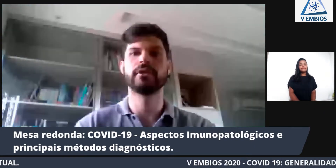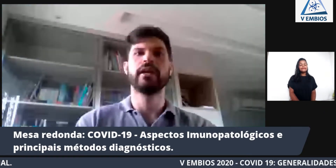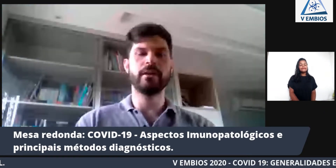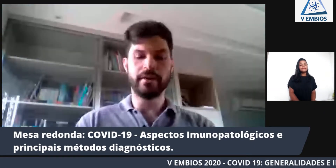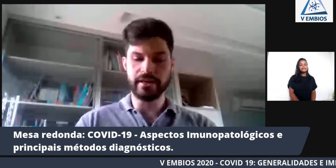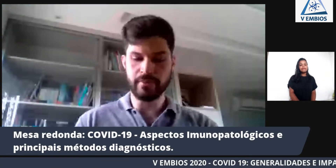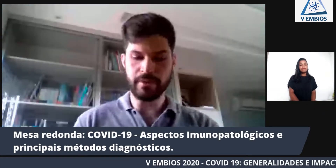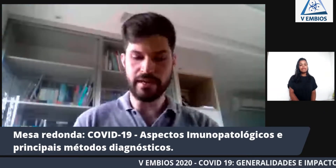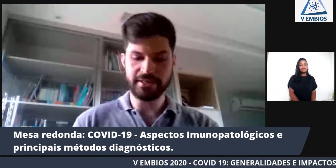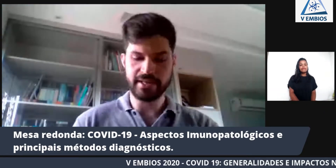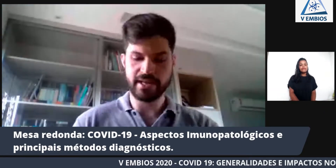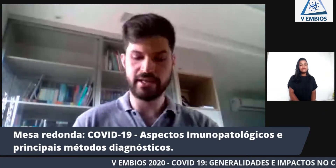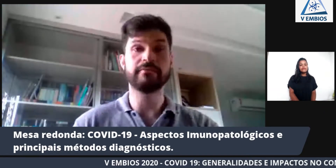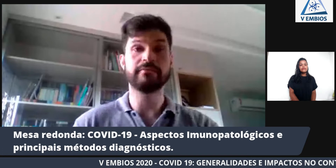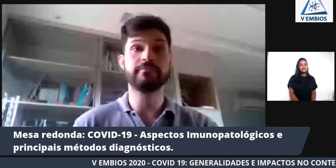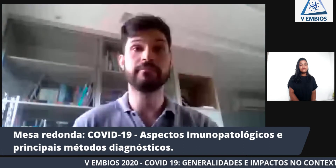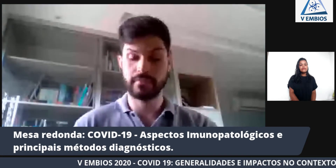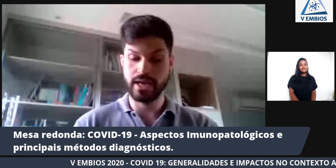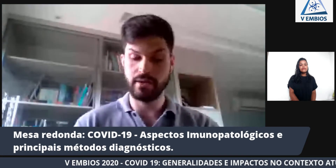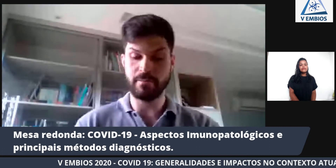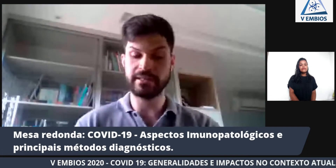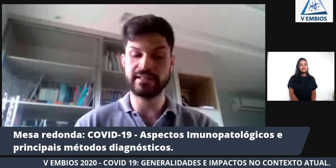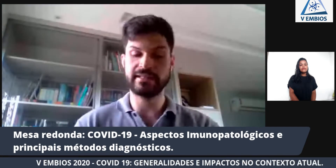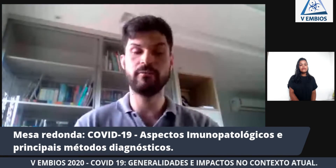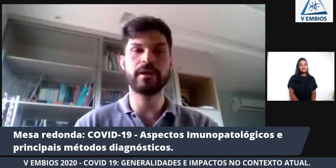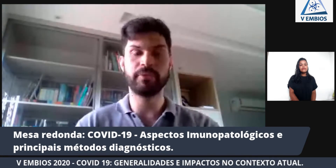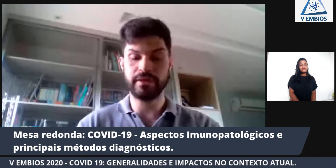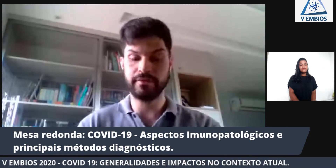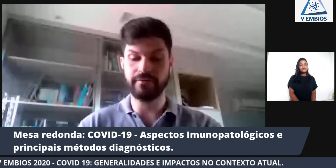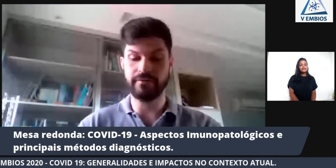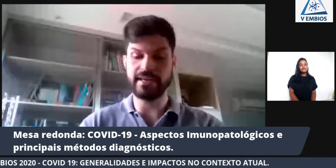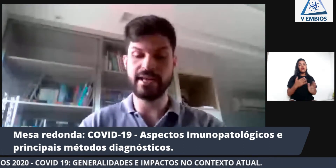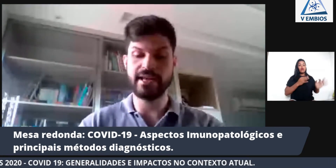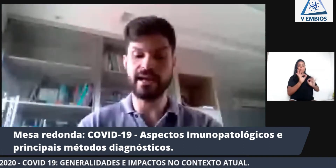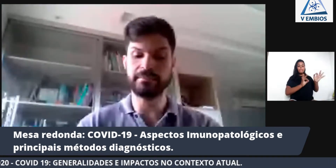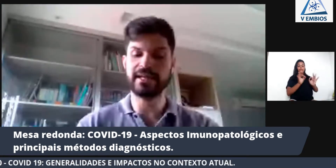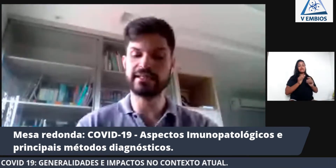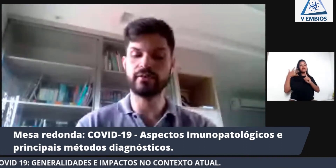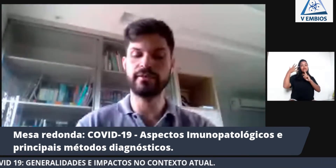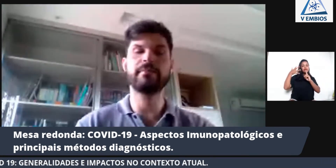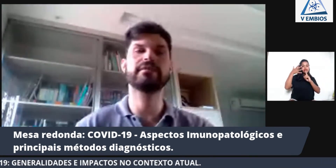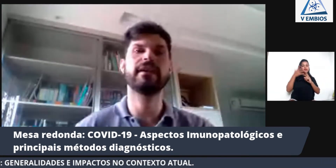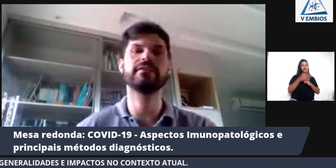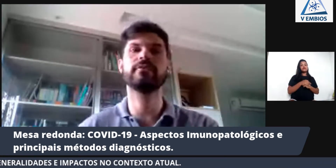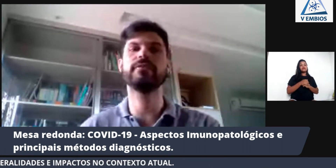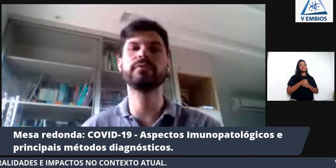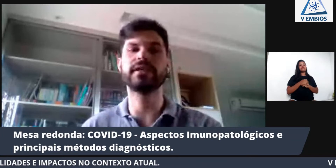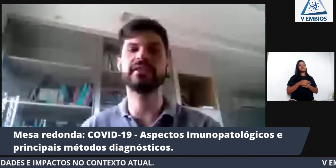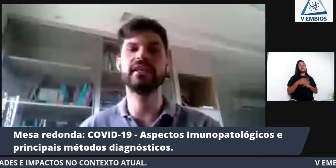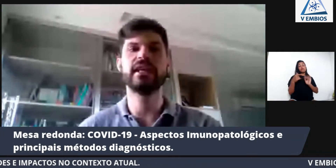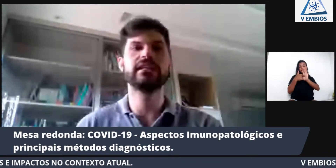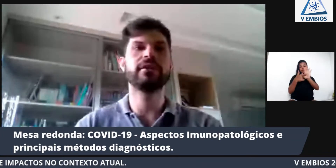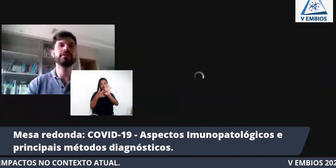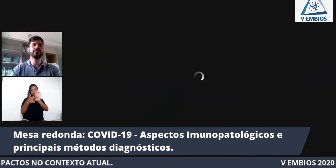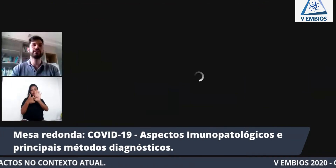Pronto. Eu preparei uma palestra, uma apresentação para poder fazer a explicação que fica mais fácil com figuras,